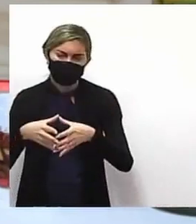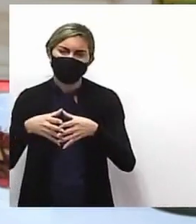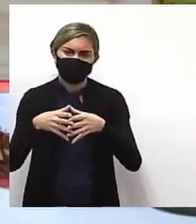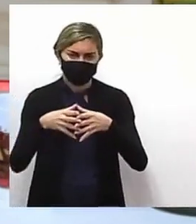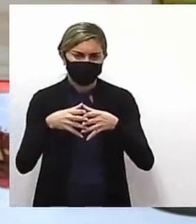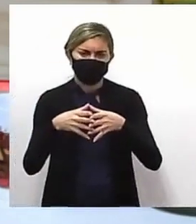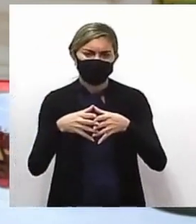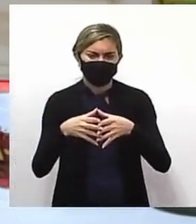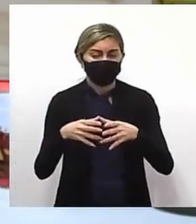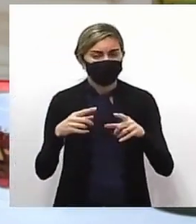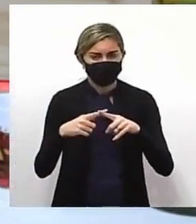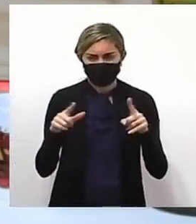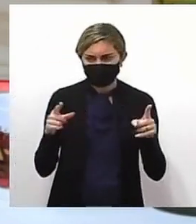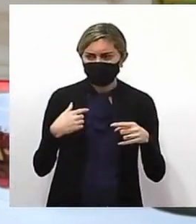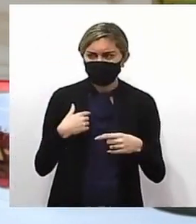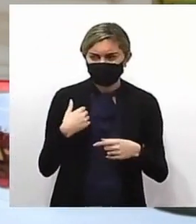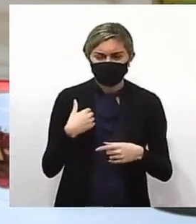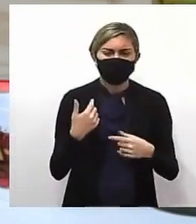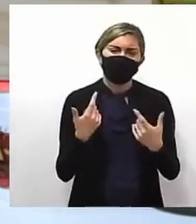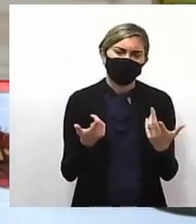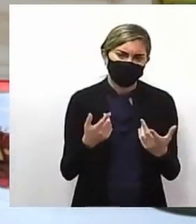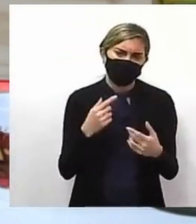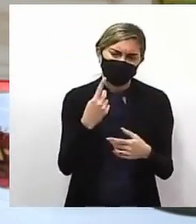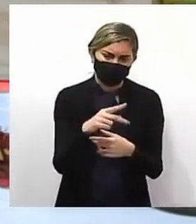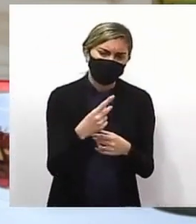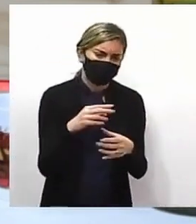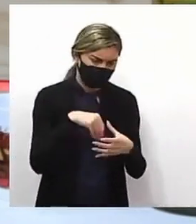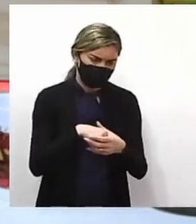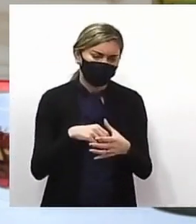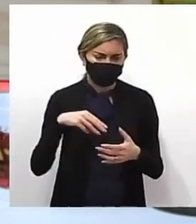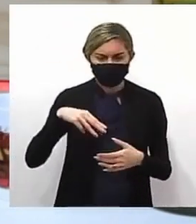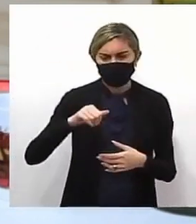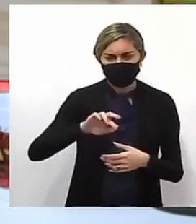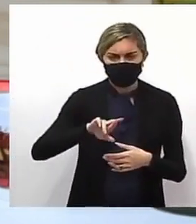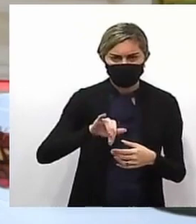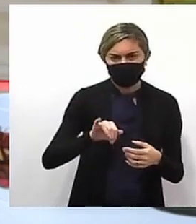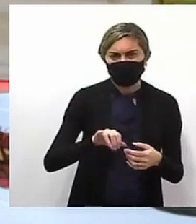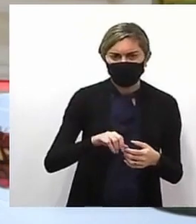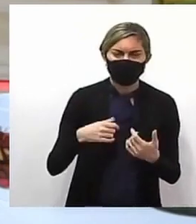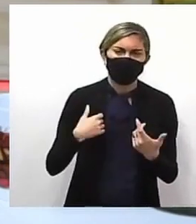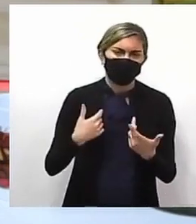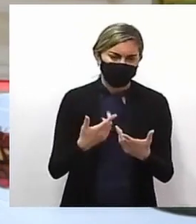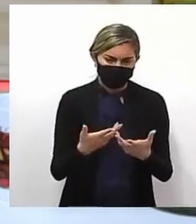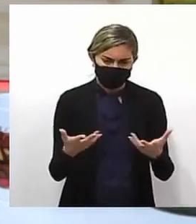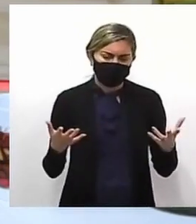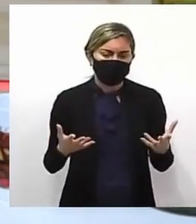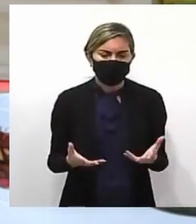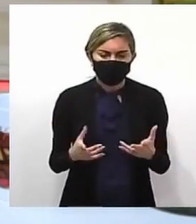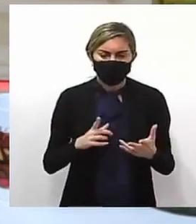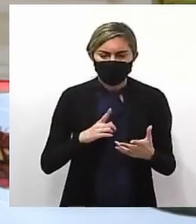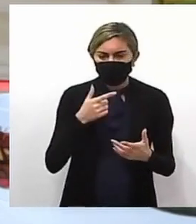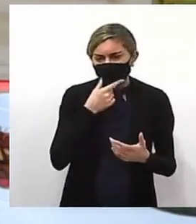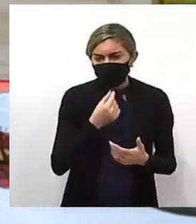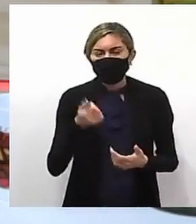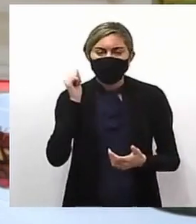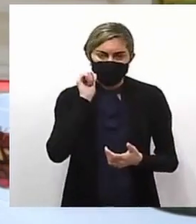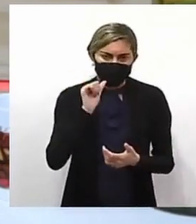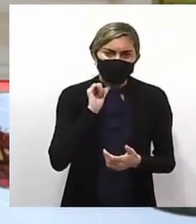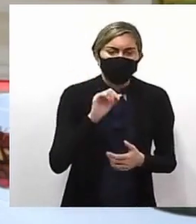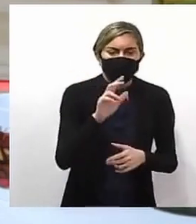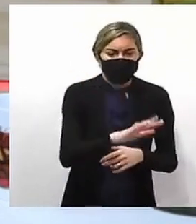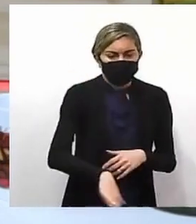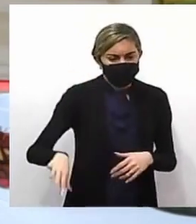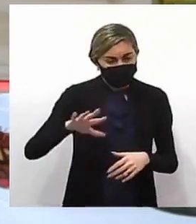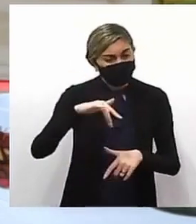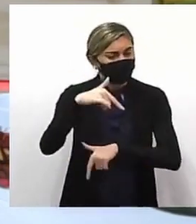coletiva. E por mais que ali dentro da Maré, na despescagem, tenham homens e mulheres, essas pessoas